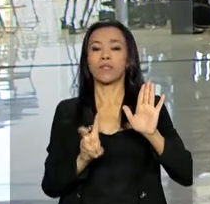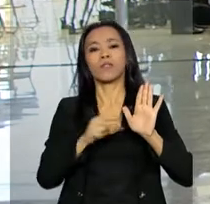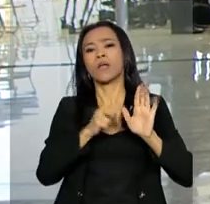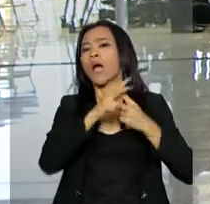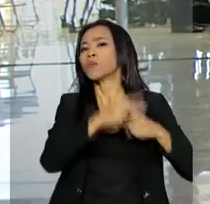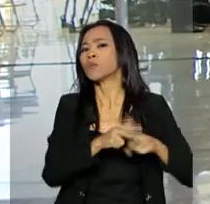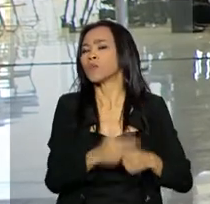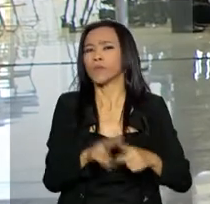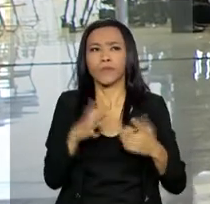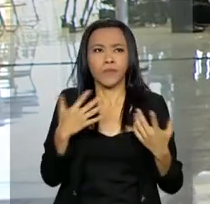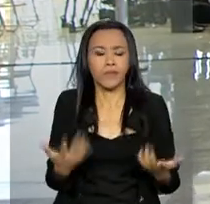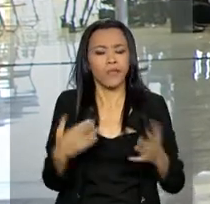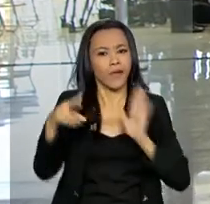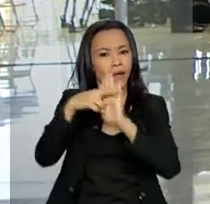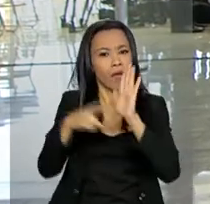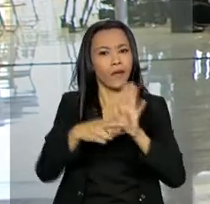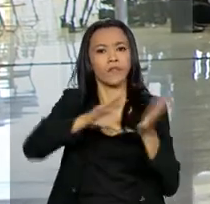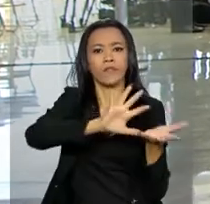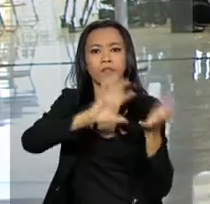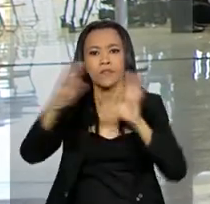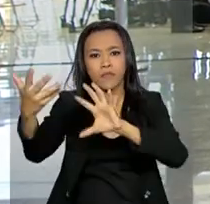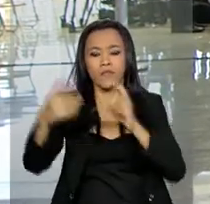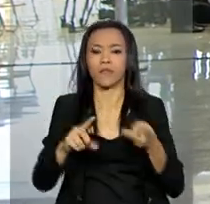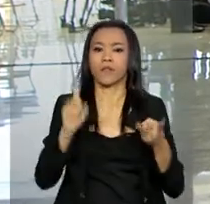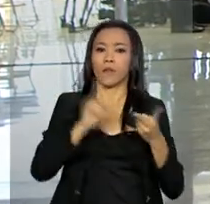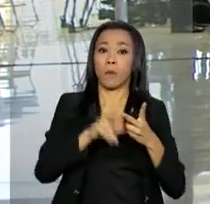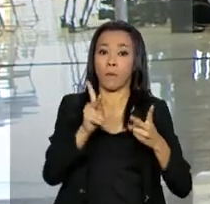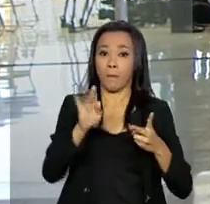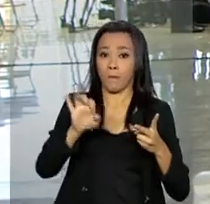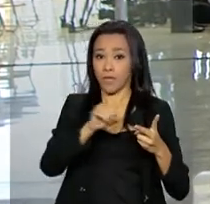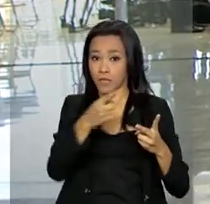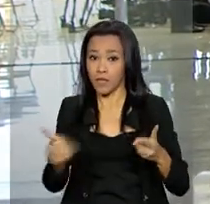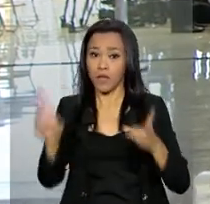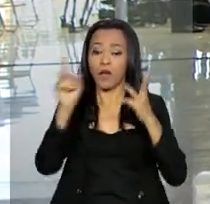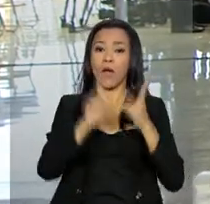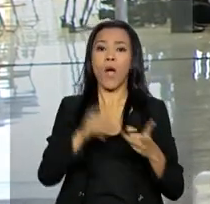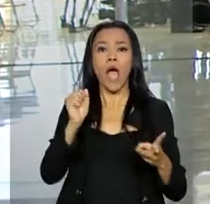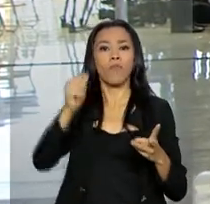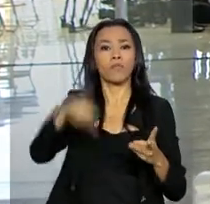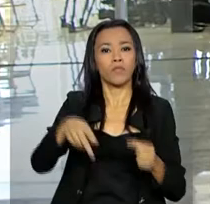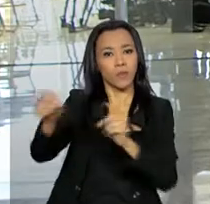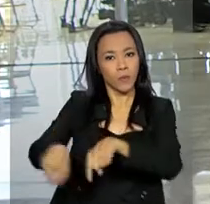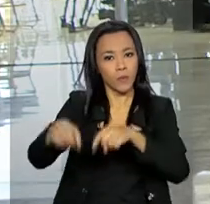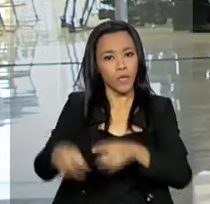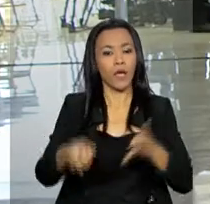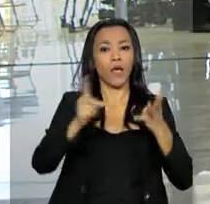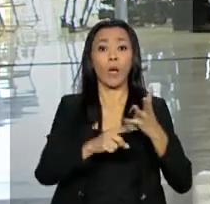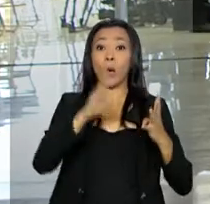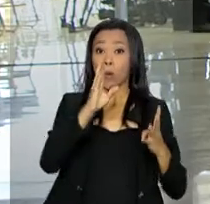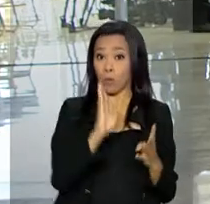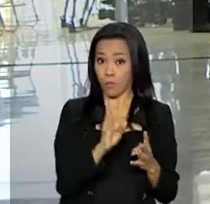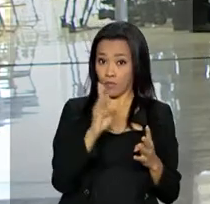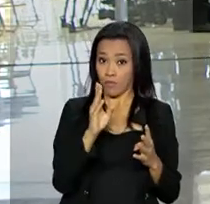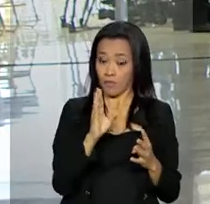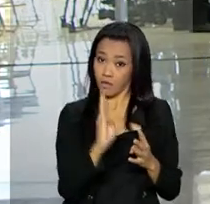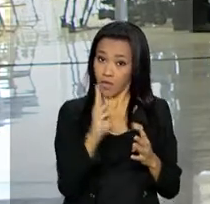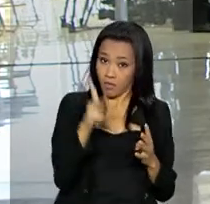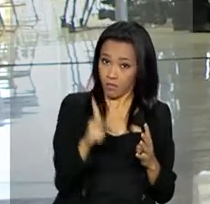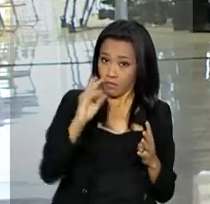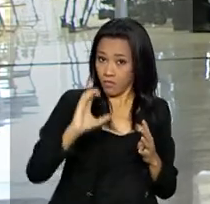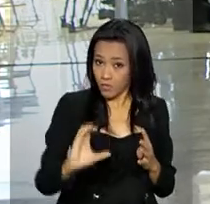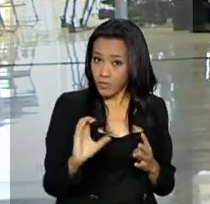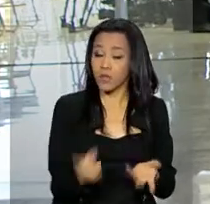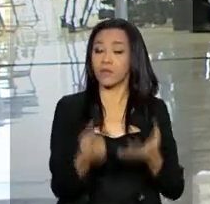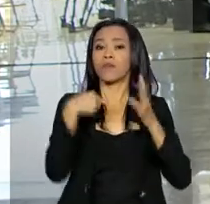então na questão das regras de transição das pensões da aposentadoria rural o bpc também o benefício de prestação continuada